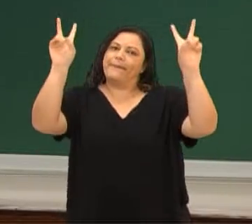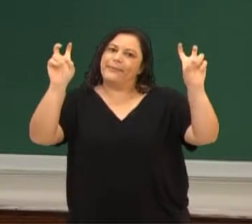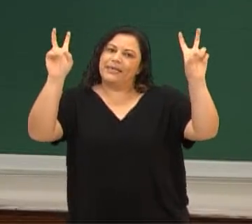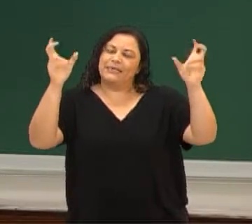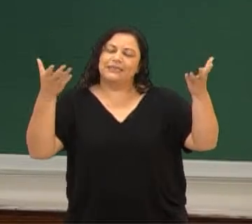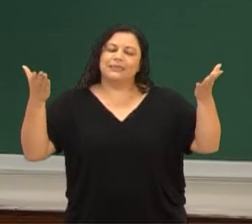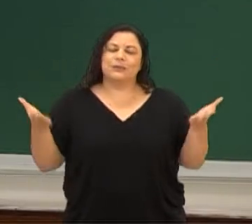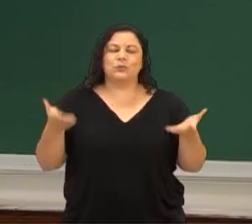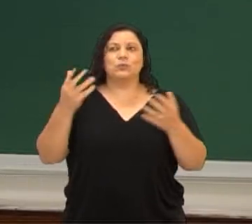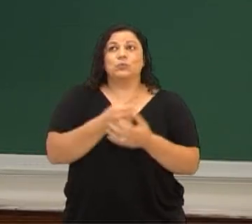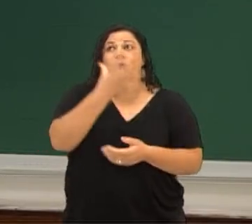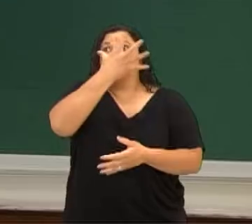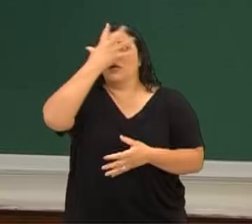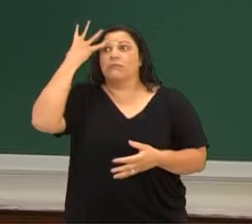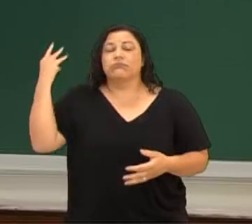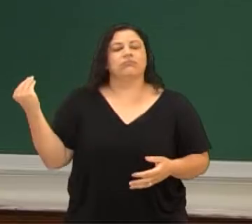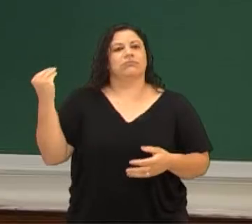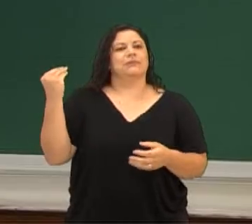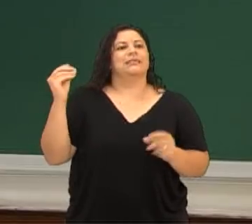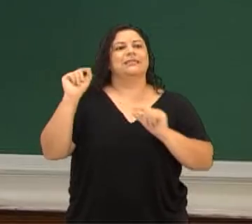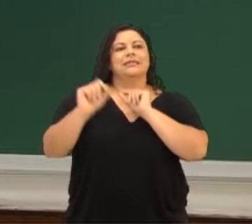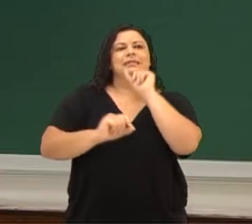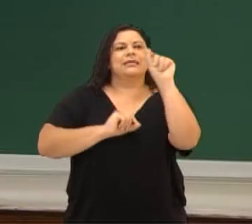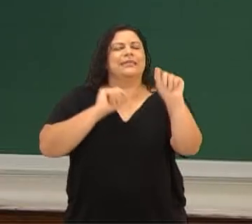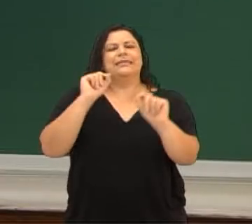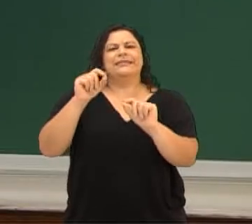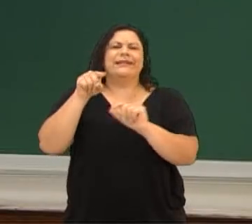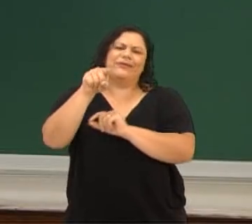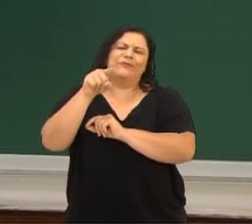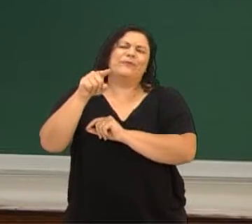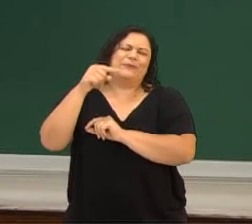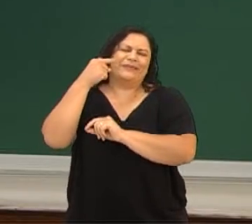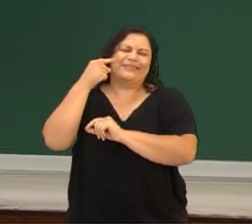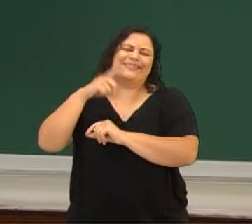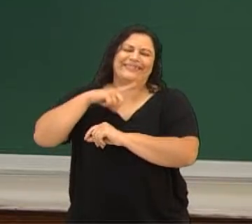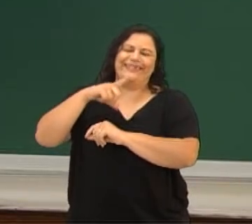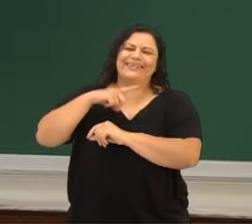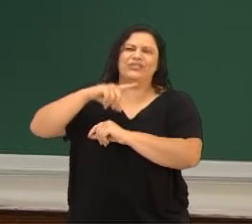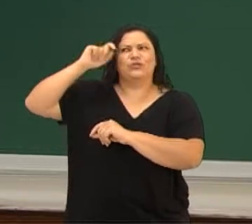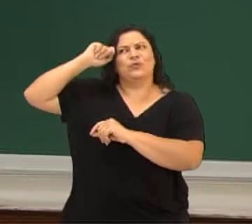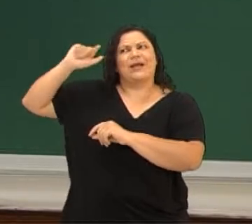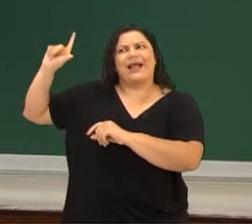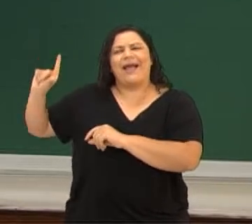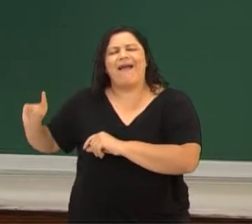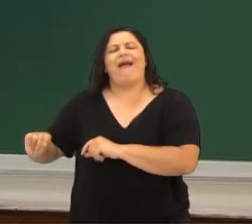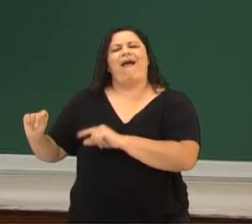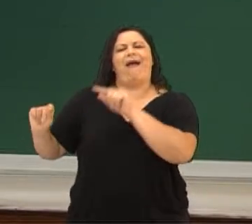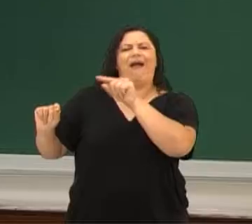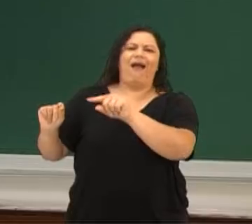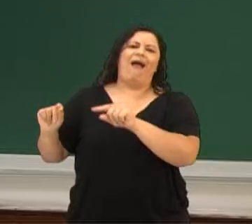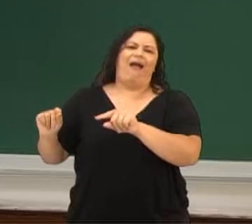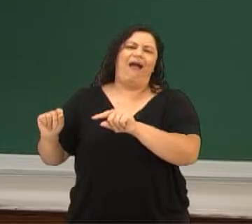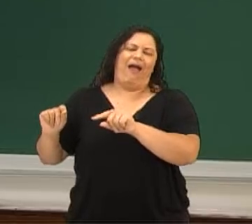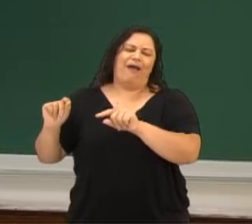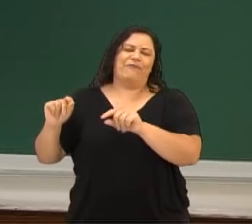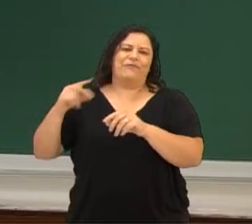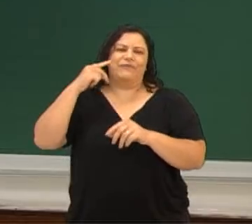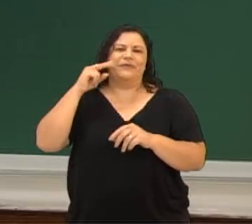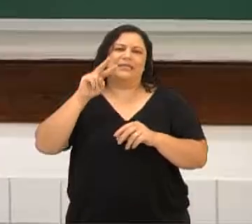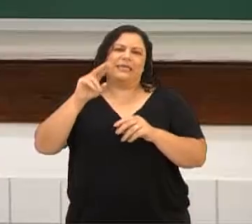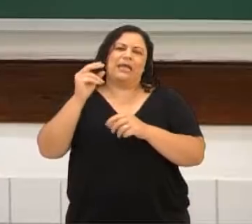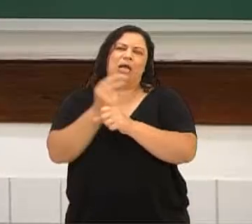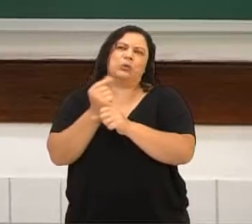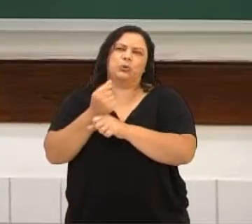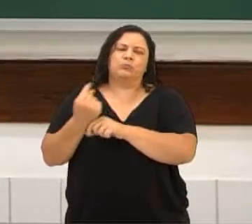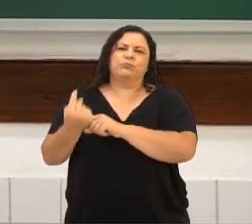E esquecermos a visão que se você tinha até agora sobre a África, você tem que perder aquela África estereotipada das